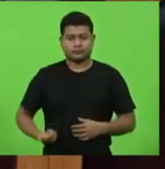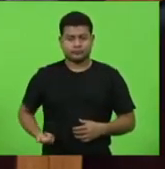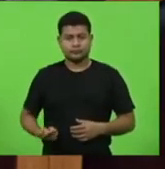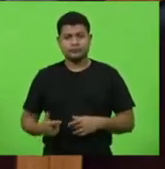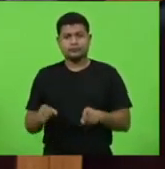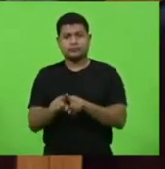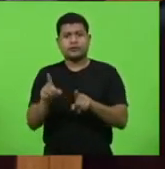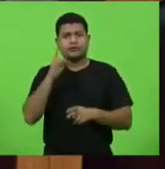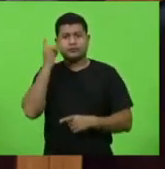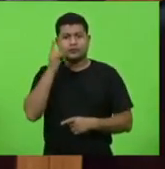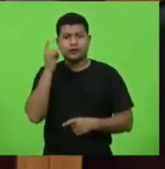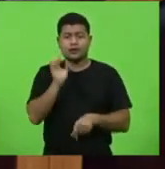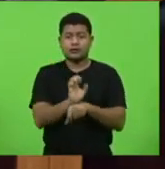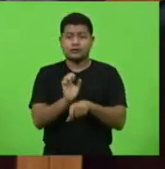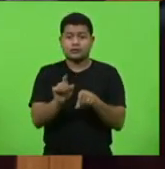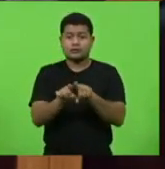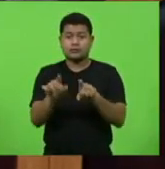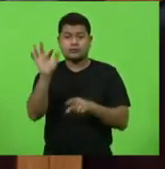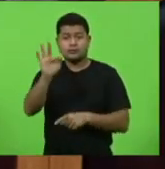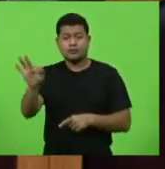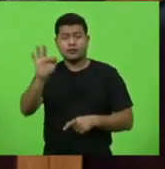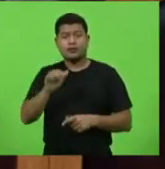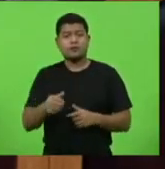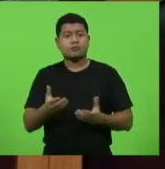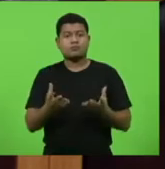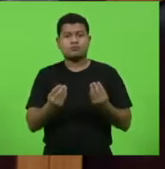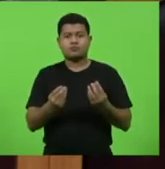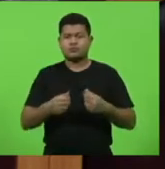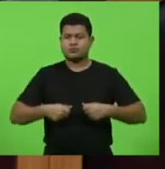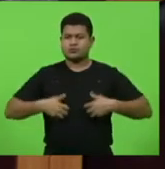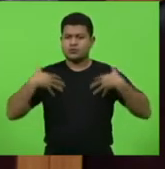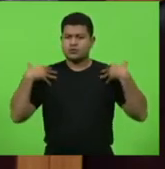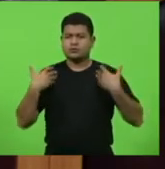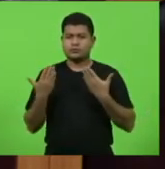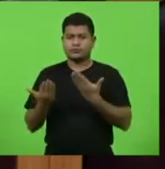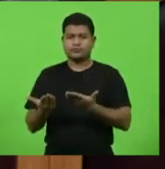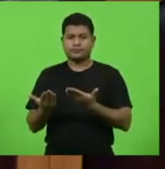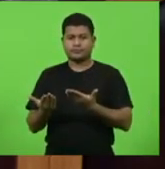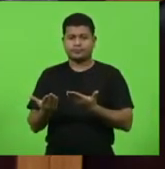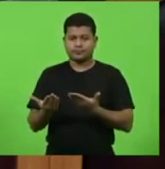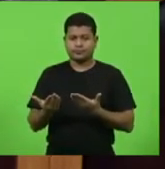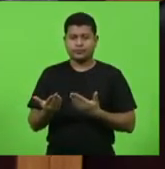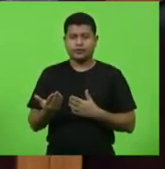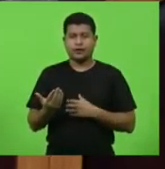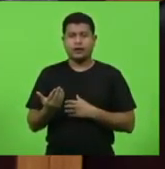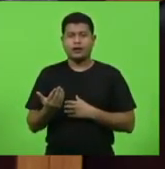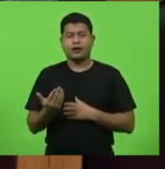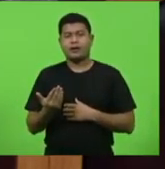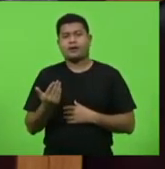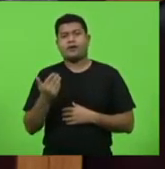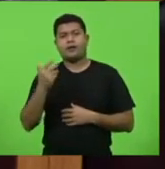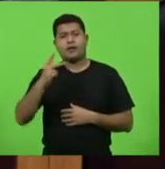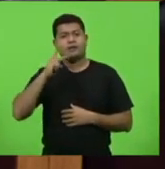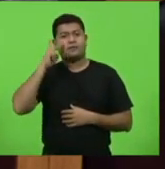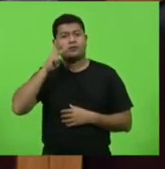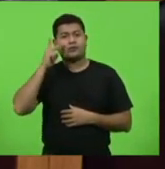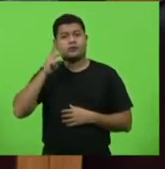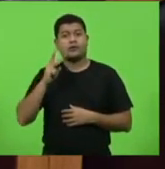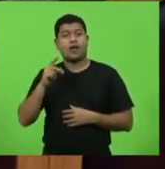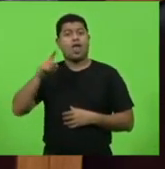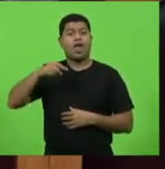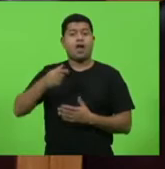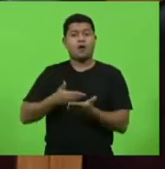orgulhava de dizer que tinha sido vereador, que, aliás, deve ser um orgulho de todos os vereadores, porque o vereador é o baluarte, é